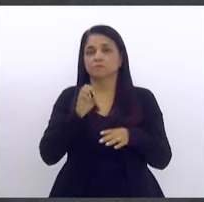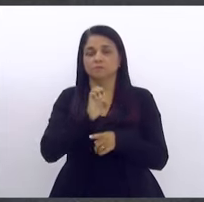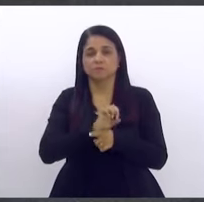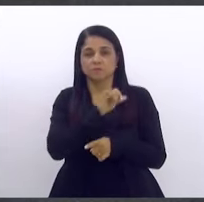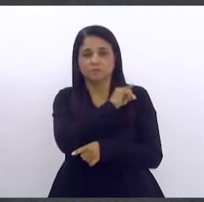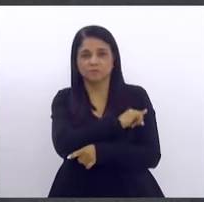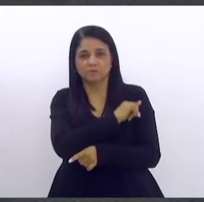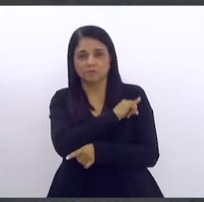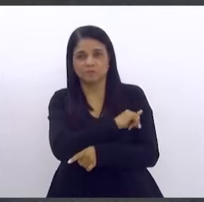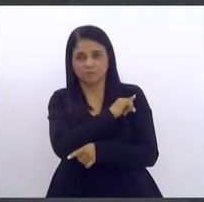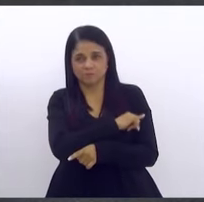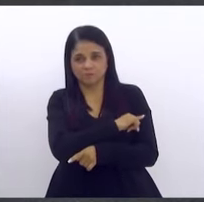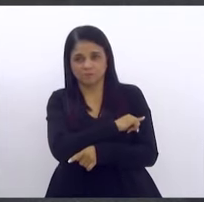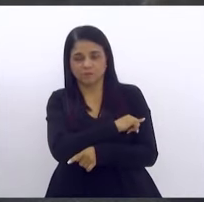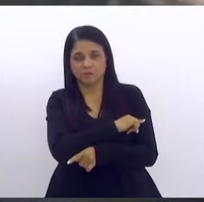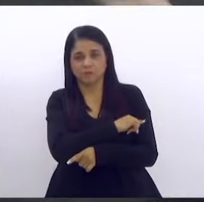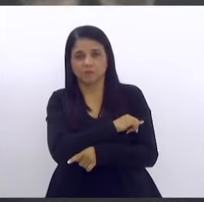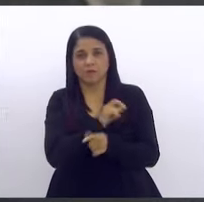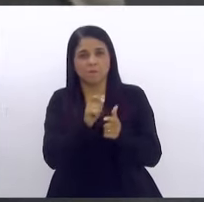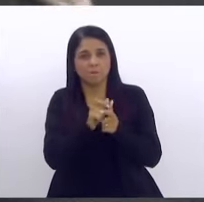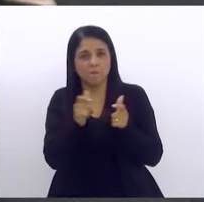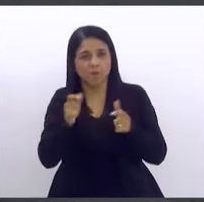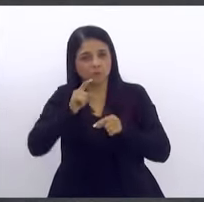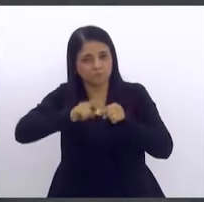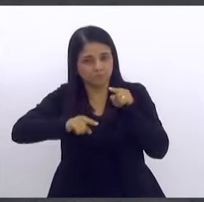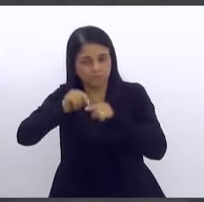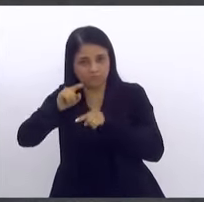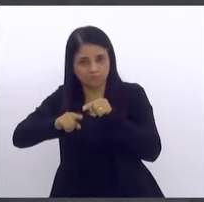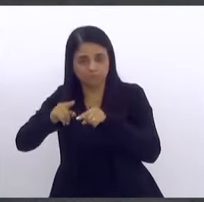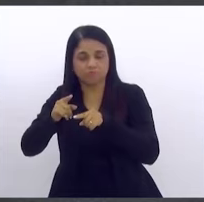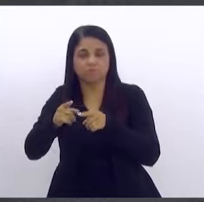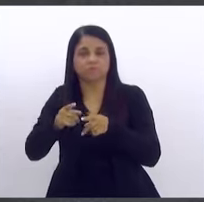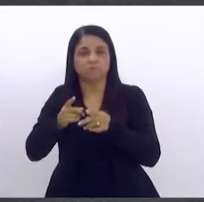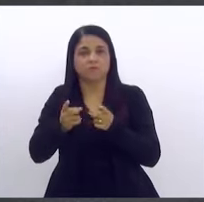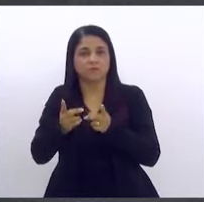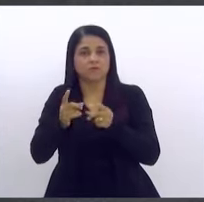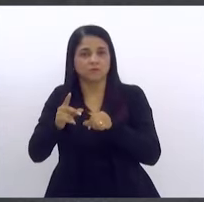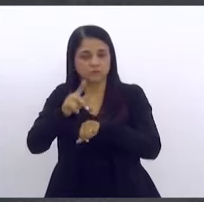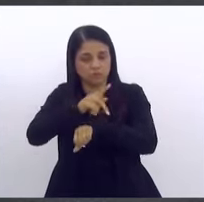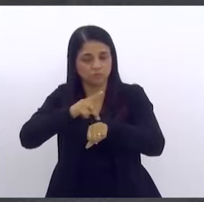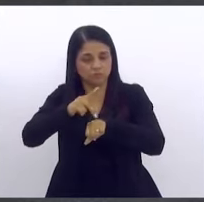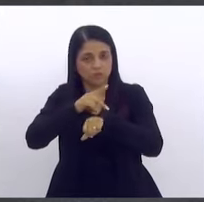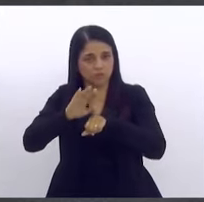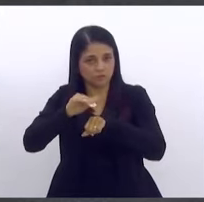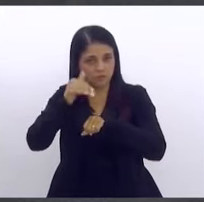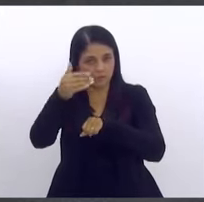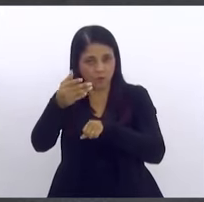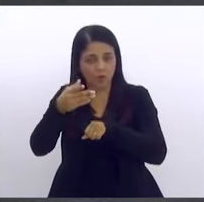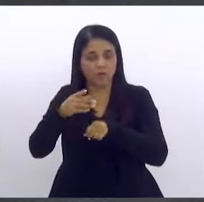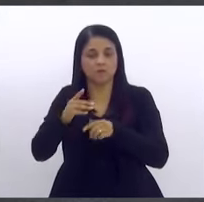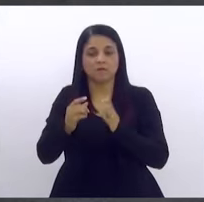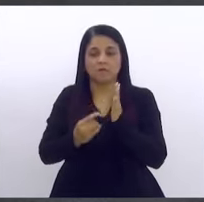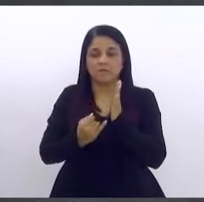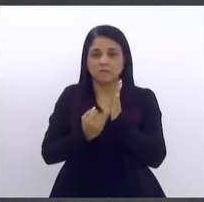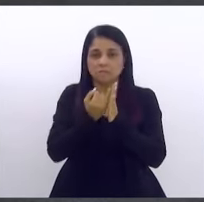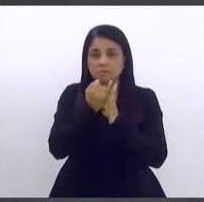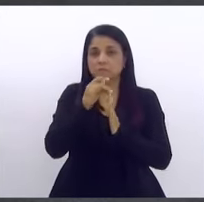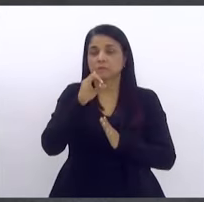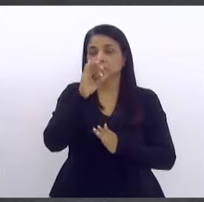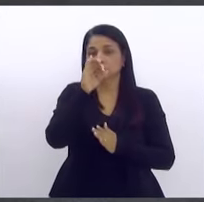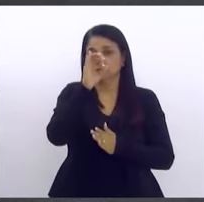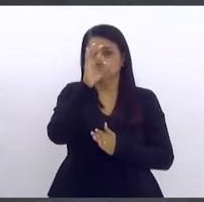de Janeiro, a maioria dos produtos importados hoje é tributado sob alíquota inferior